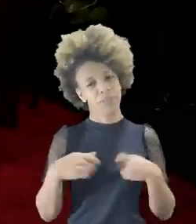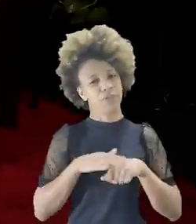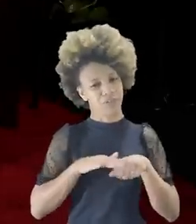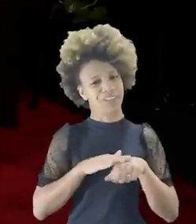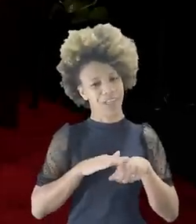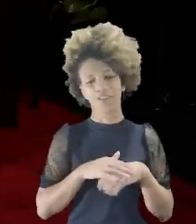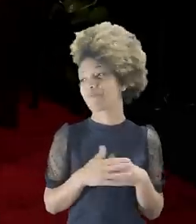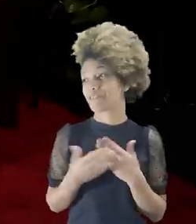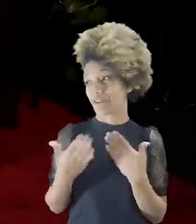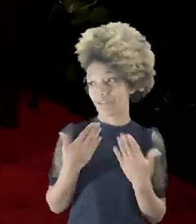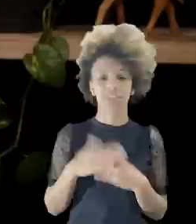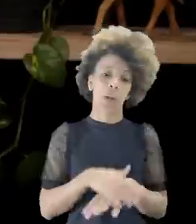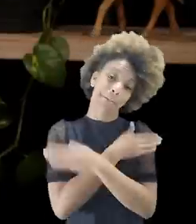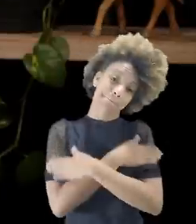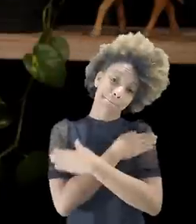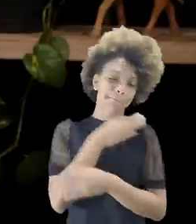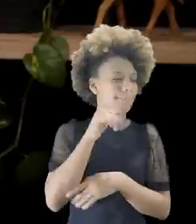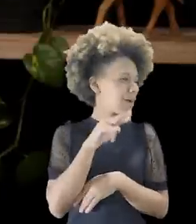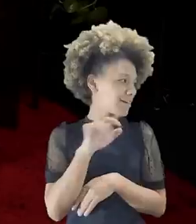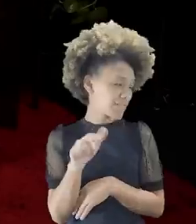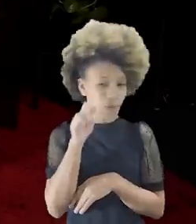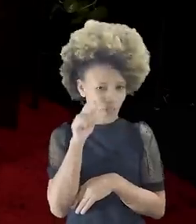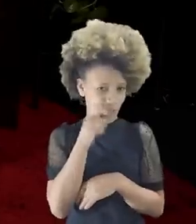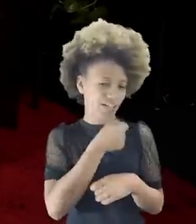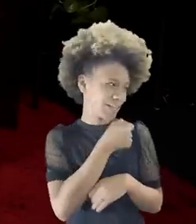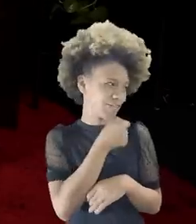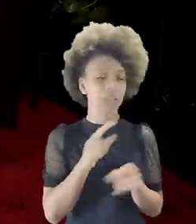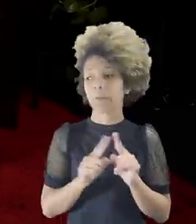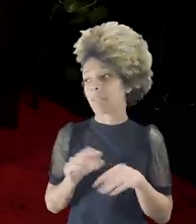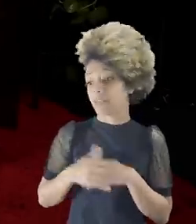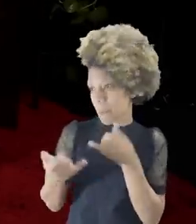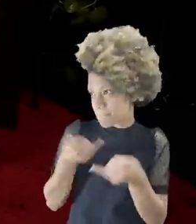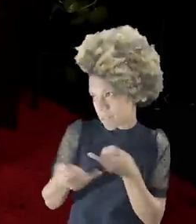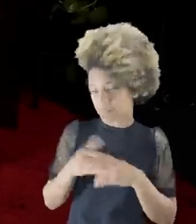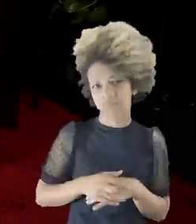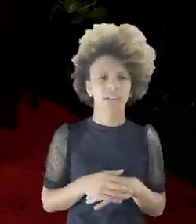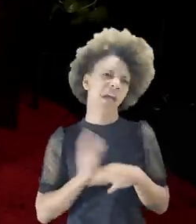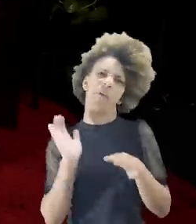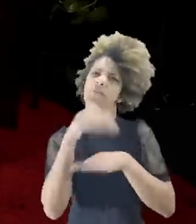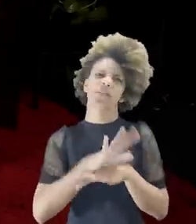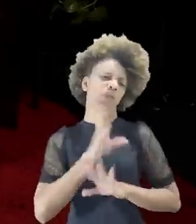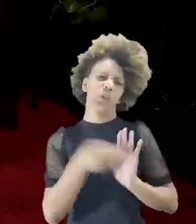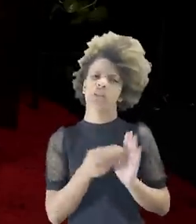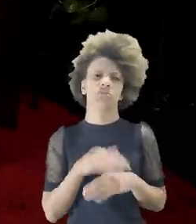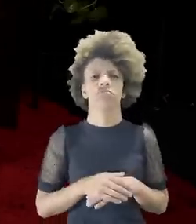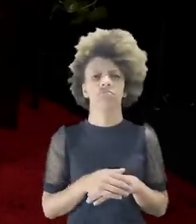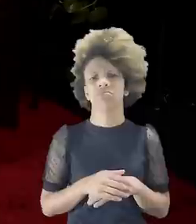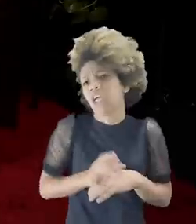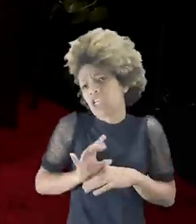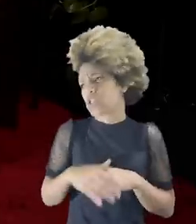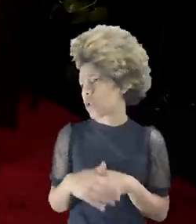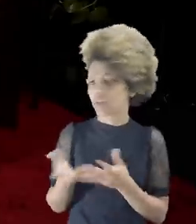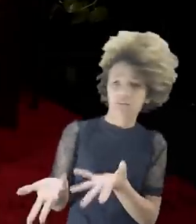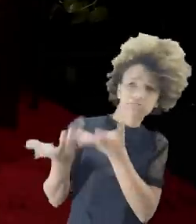então a gente conversa um abraço Marcelo ele brincava todas Guilherme eu só arremessava que